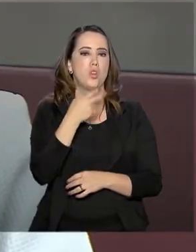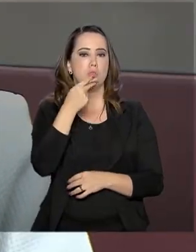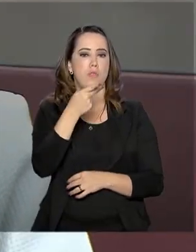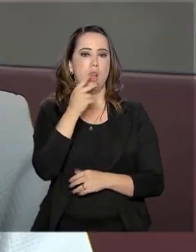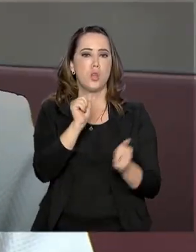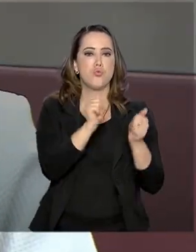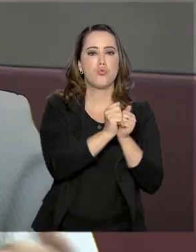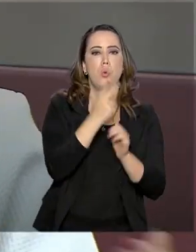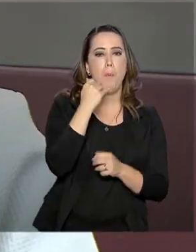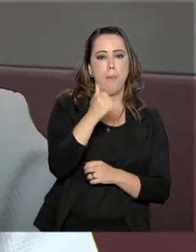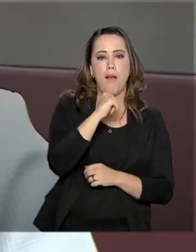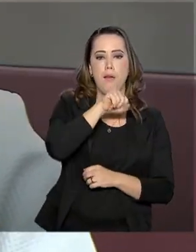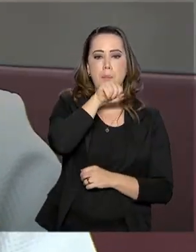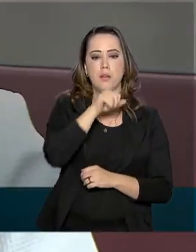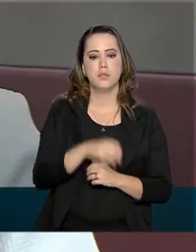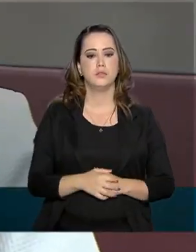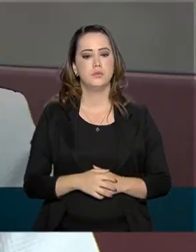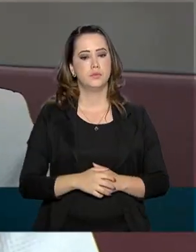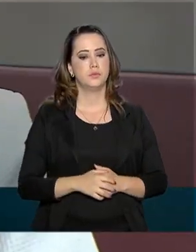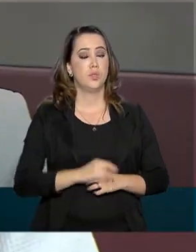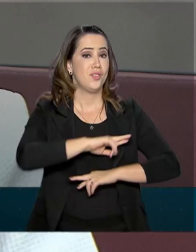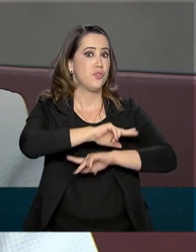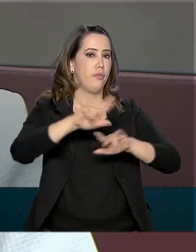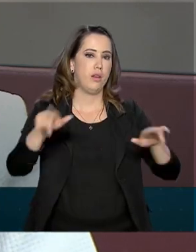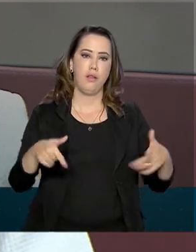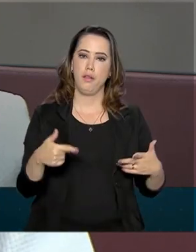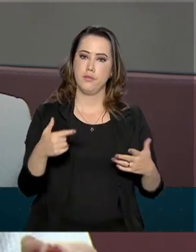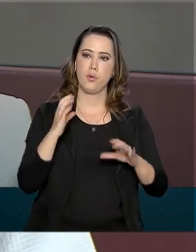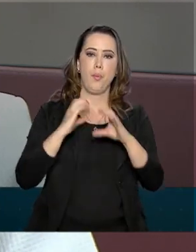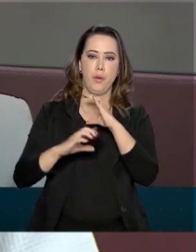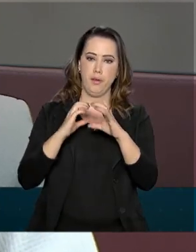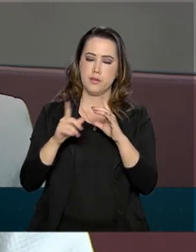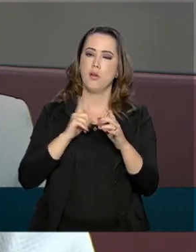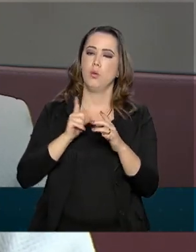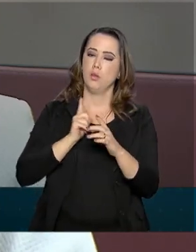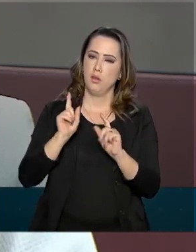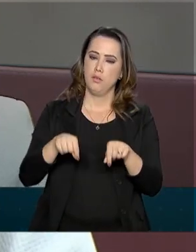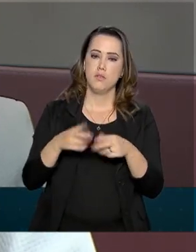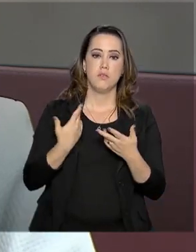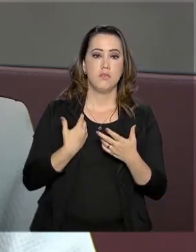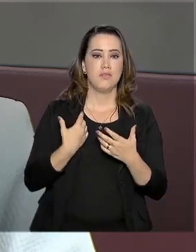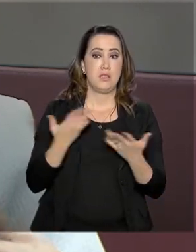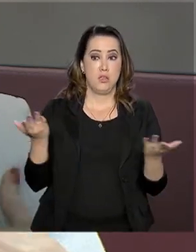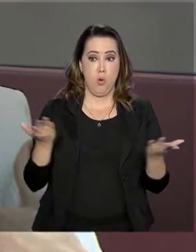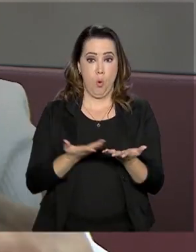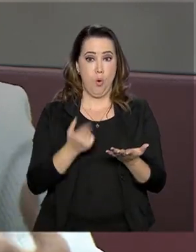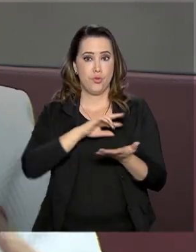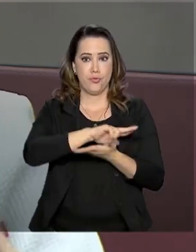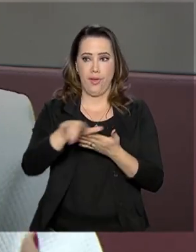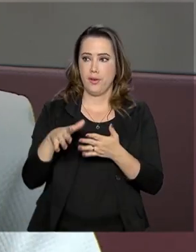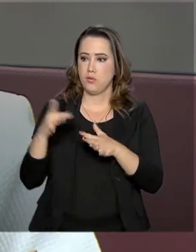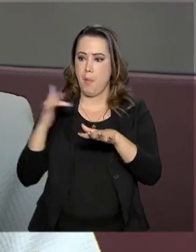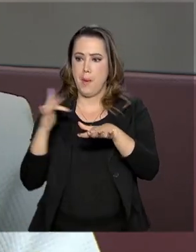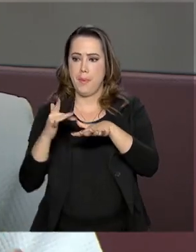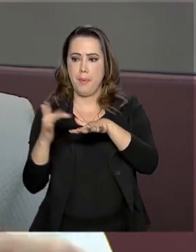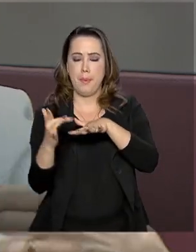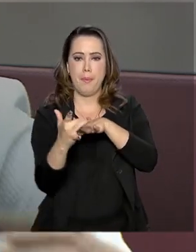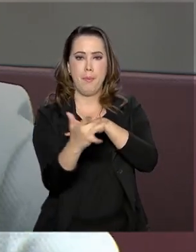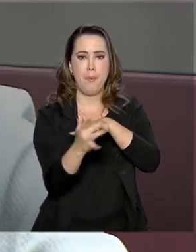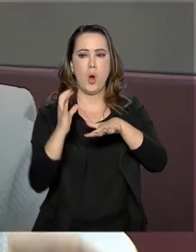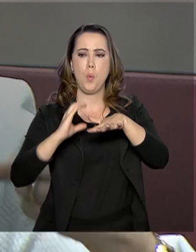nós tivemos tantos meios disponíveis para comunicação e nunca a comunicação humana foi tão deficitária. É preciso uma